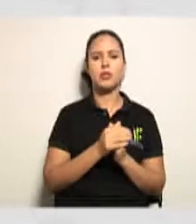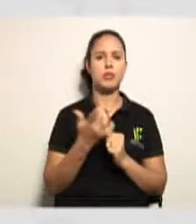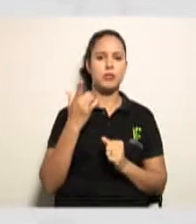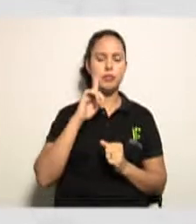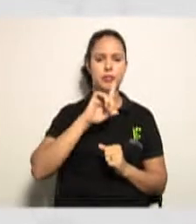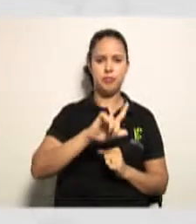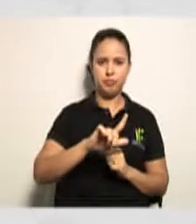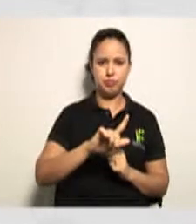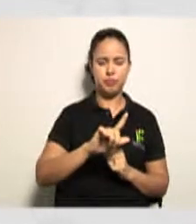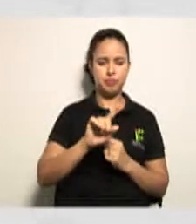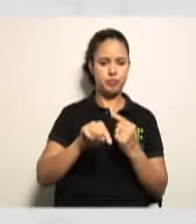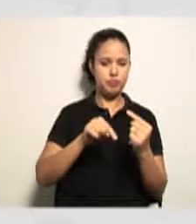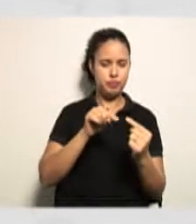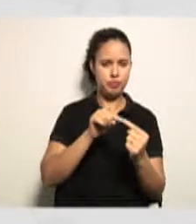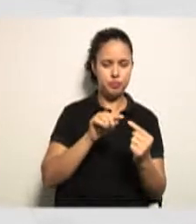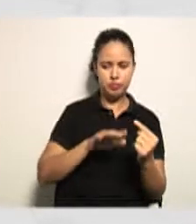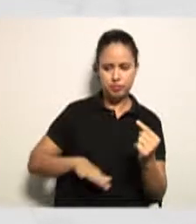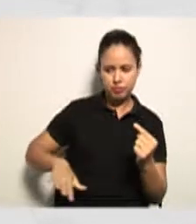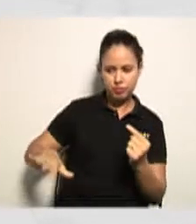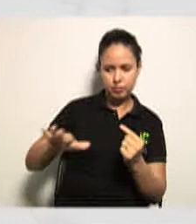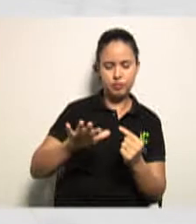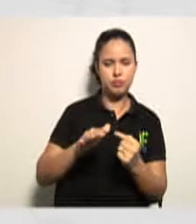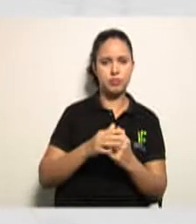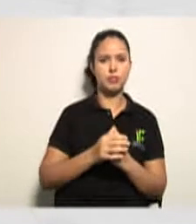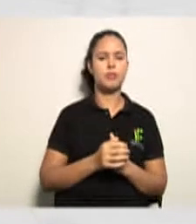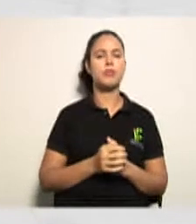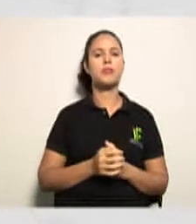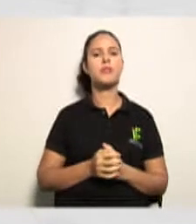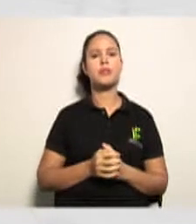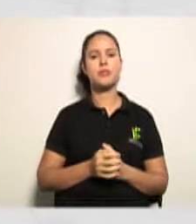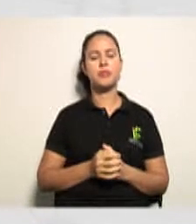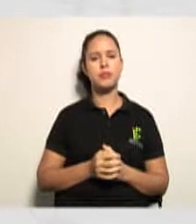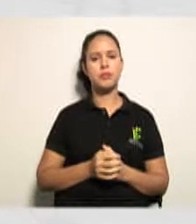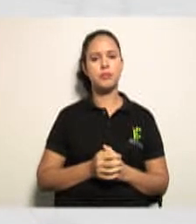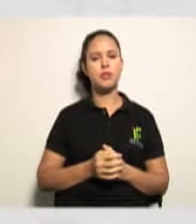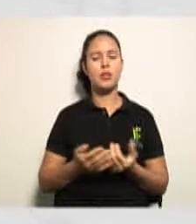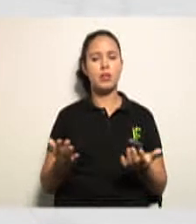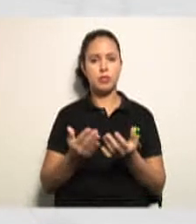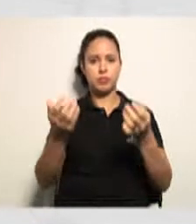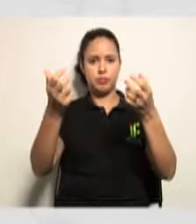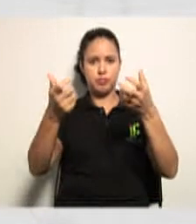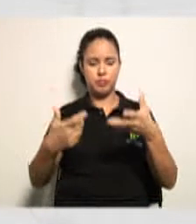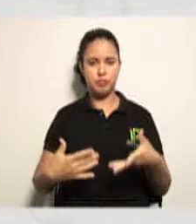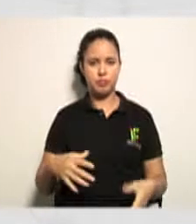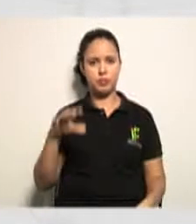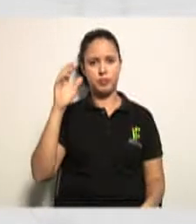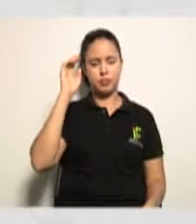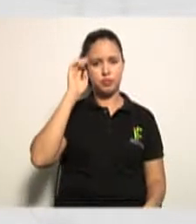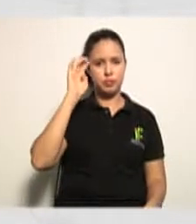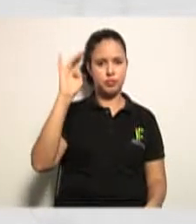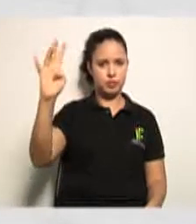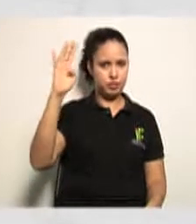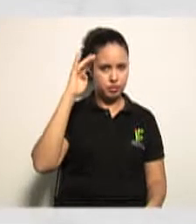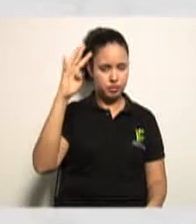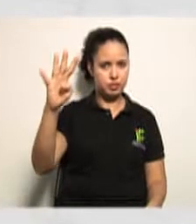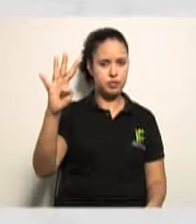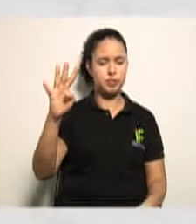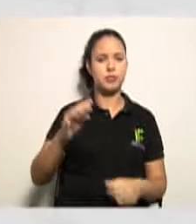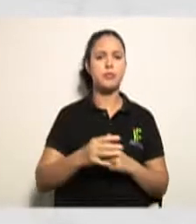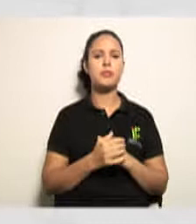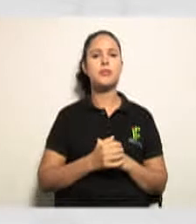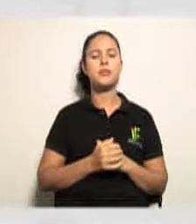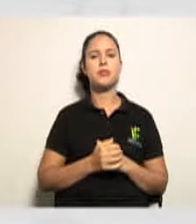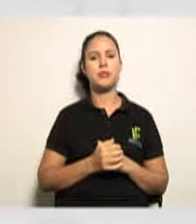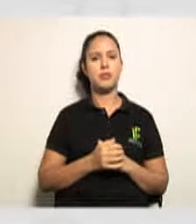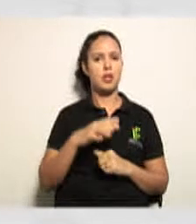atingir o público. Vamos falar um pouquinho sobre as teorias. A gente está encaminhando já para encerrar essa nossa aula. Está passando